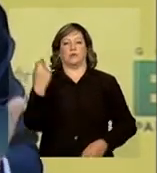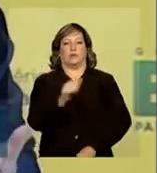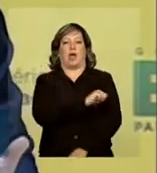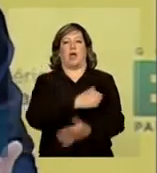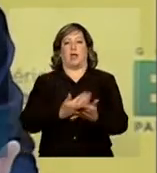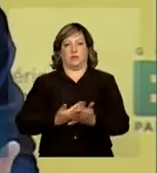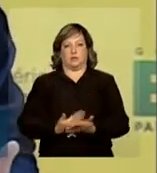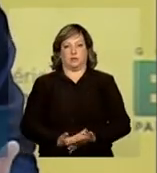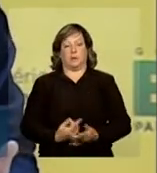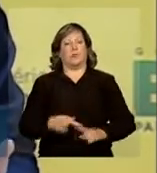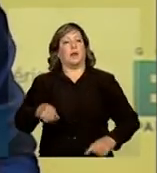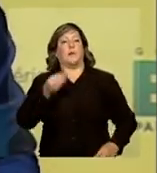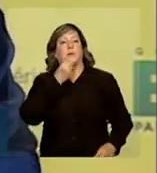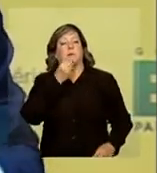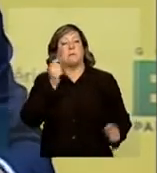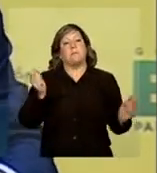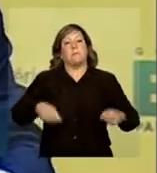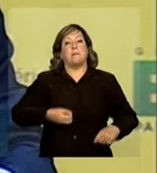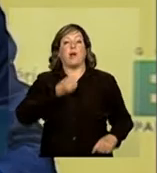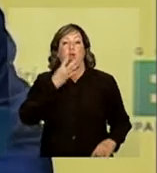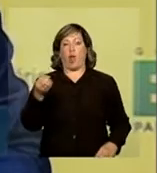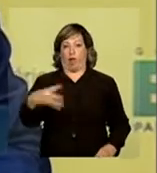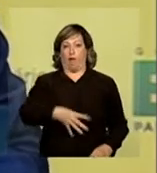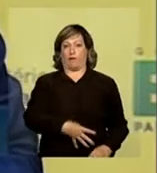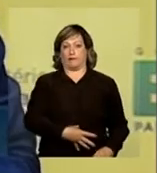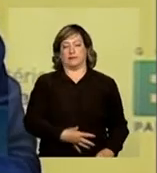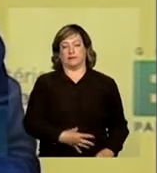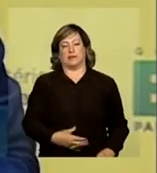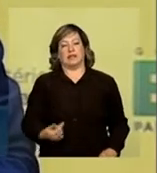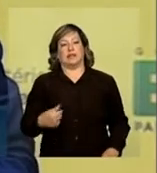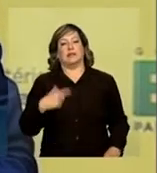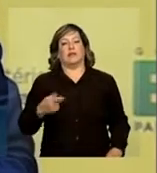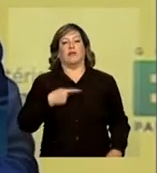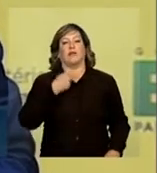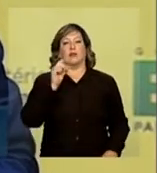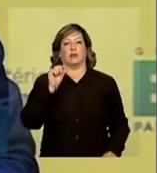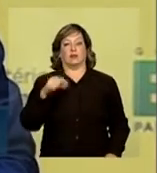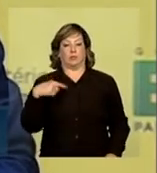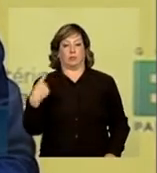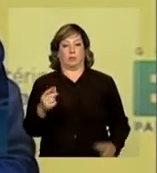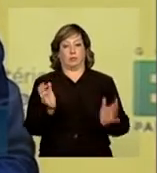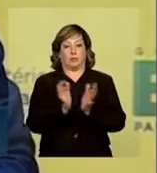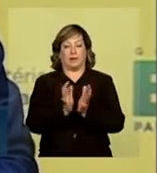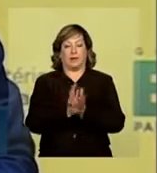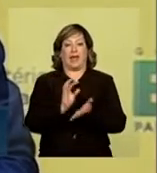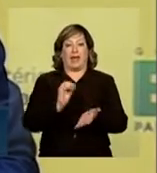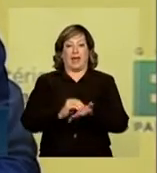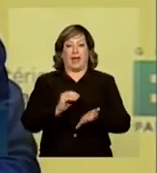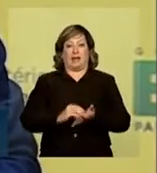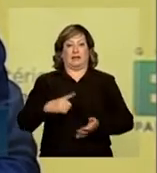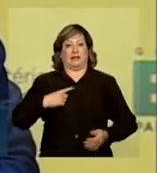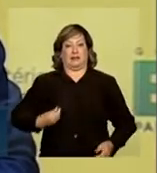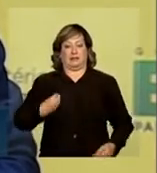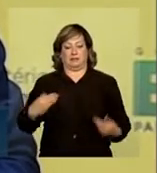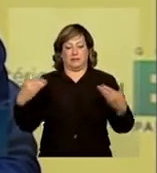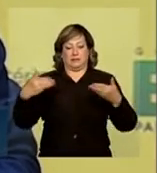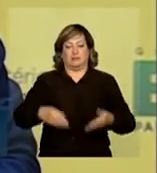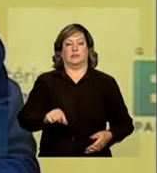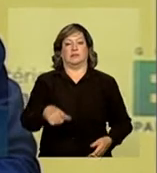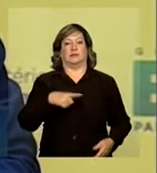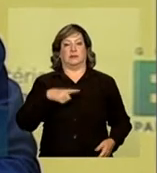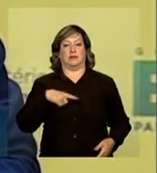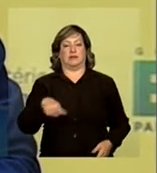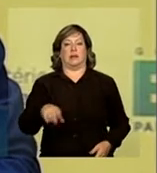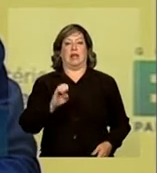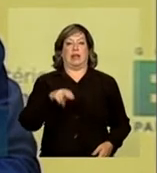e é uma possibilidade nova então eu diria que os argumentos que hoje ainda estão presentes na resistência adesão ao Enem é o Sisu